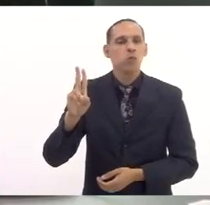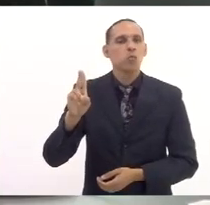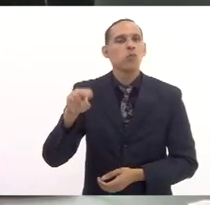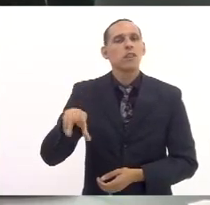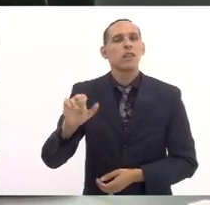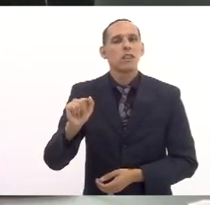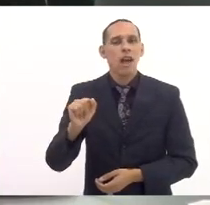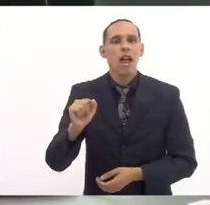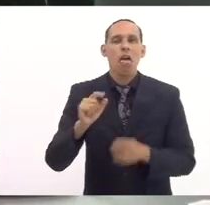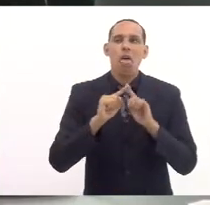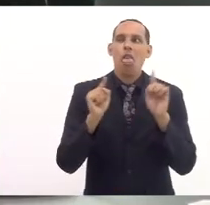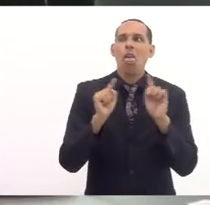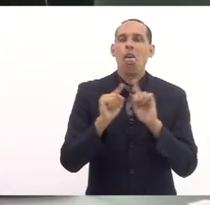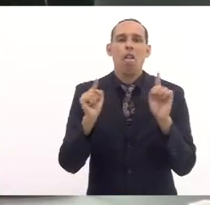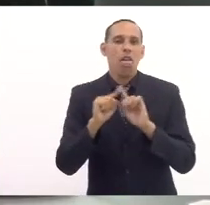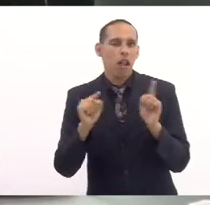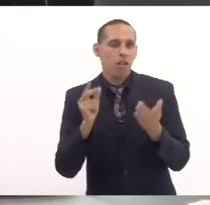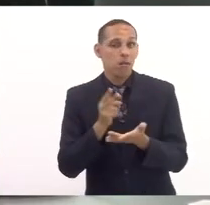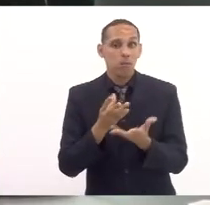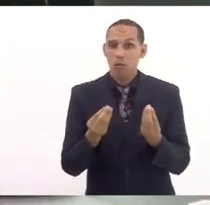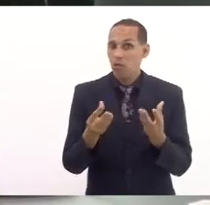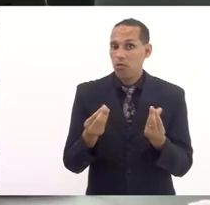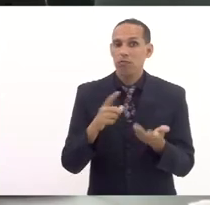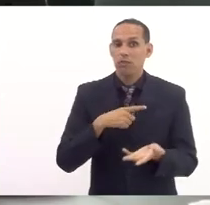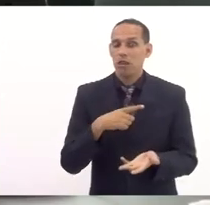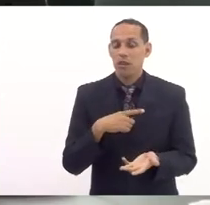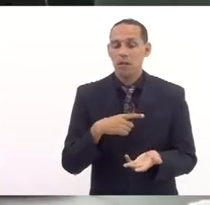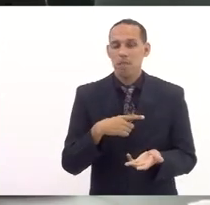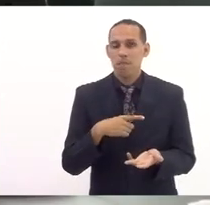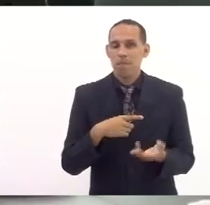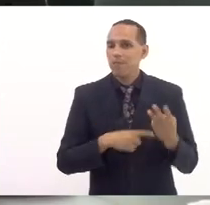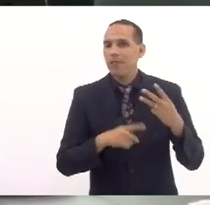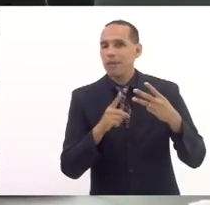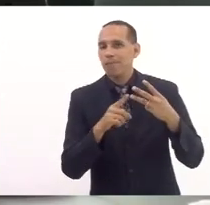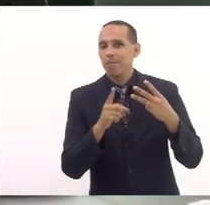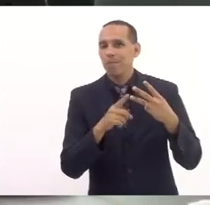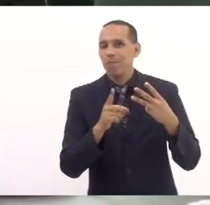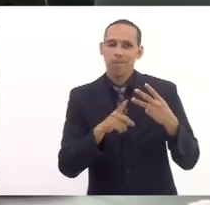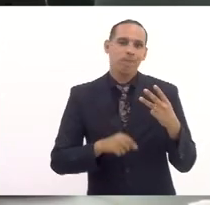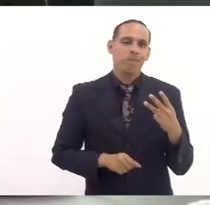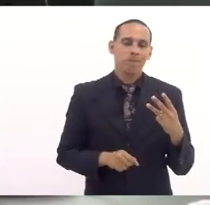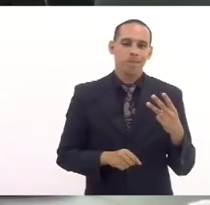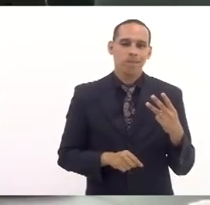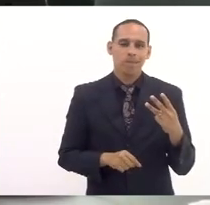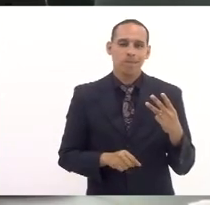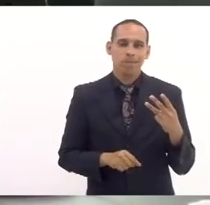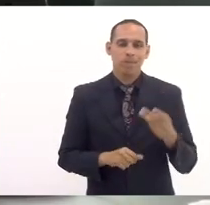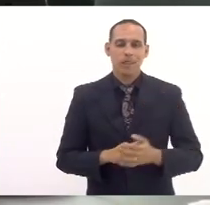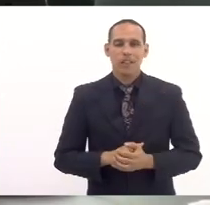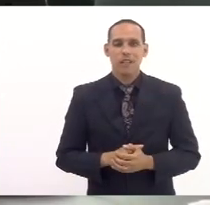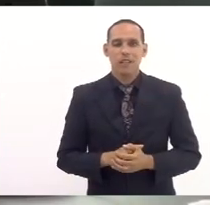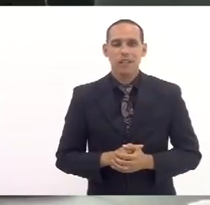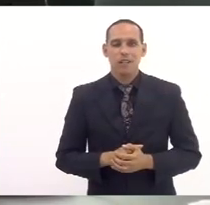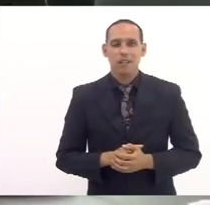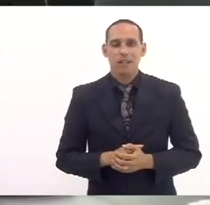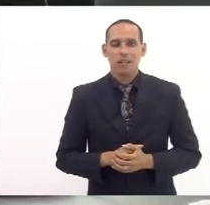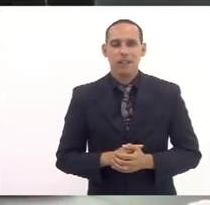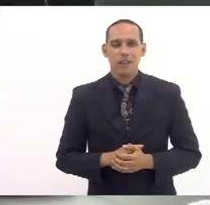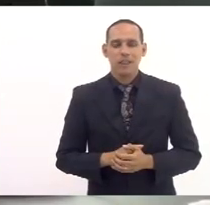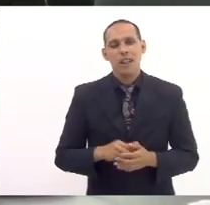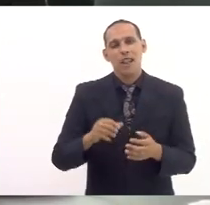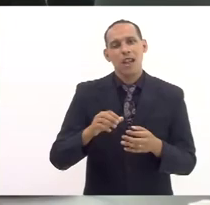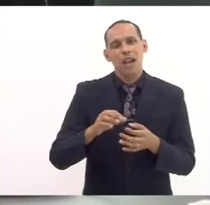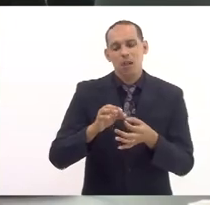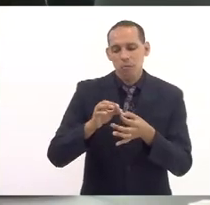muito, muito isso. E outra coisa, como é que está sendo discutido a questão das alturas e